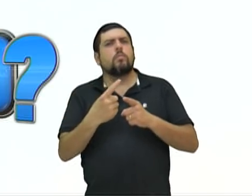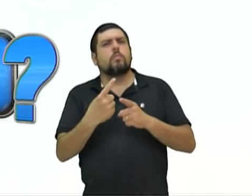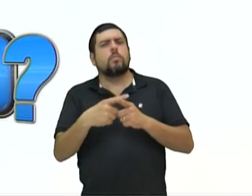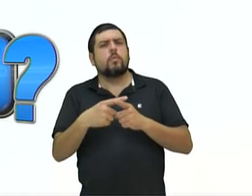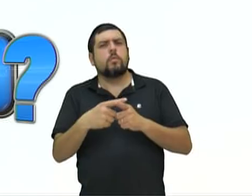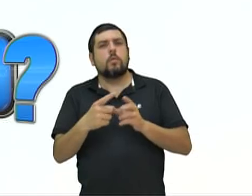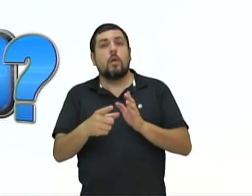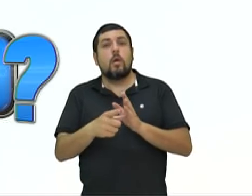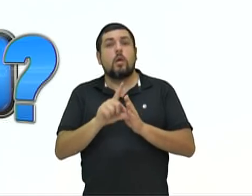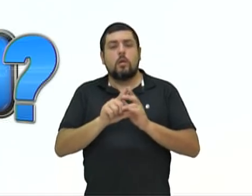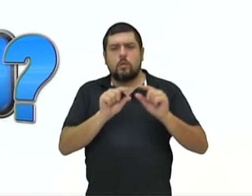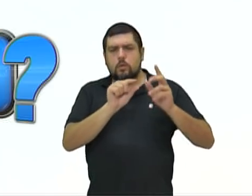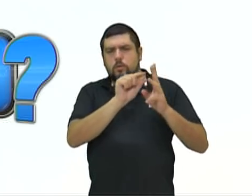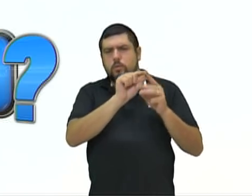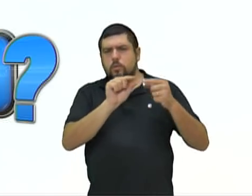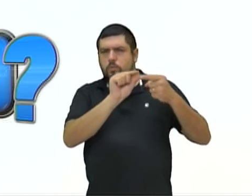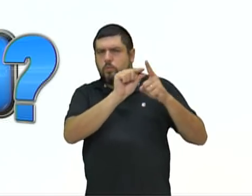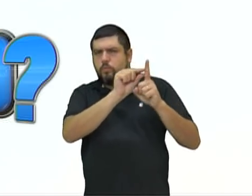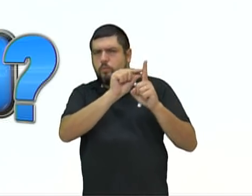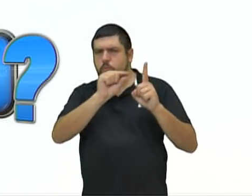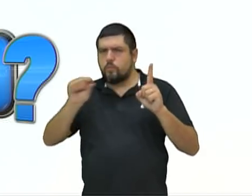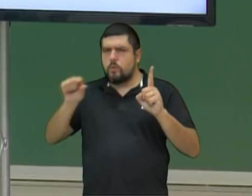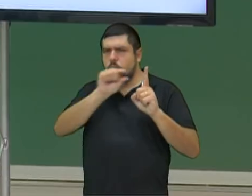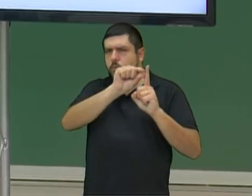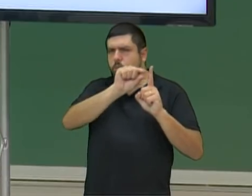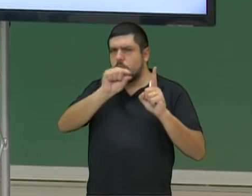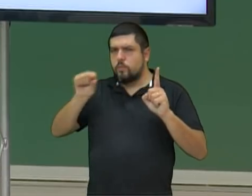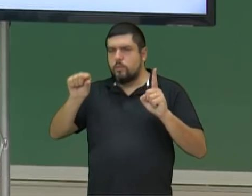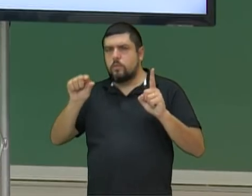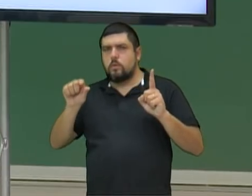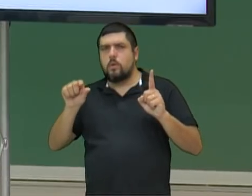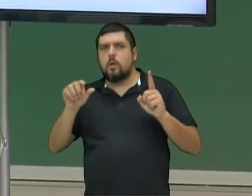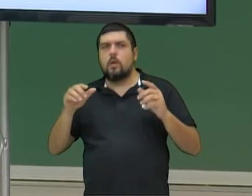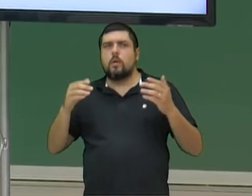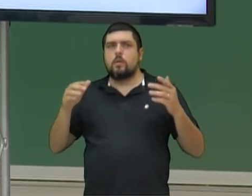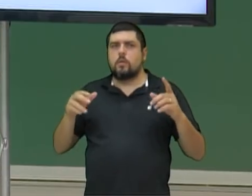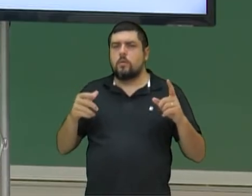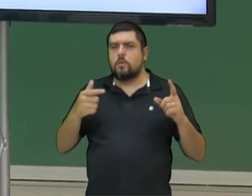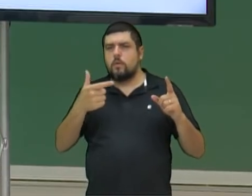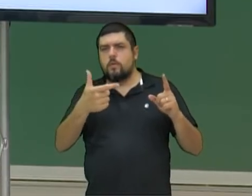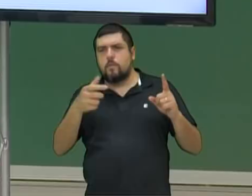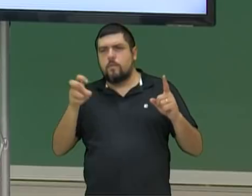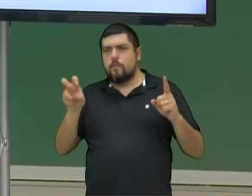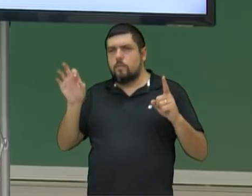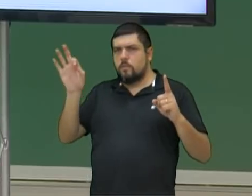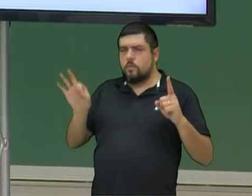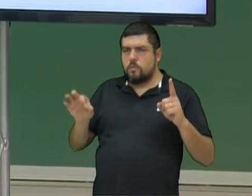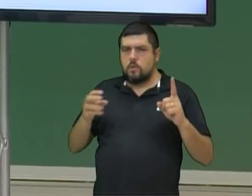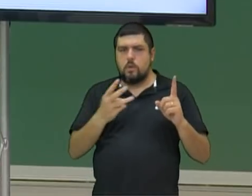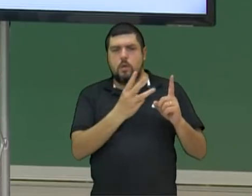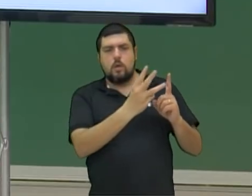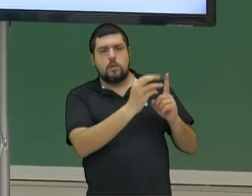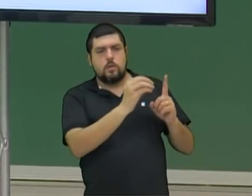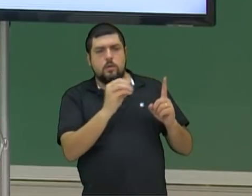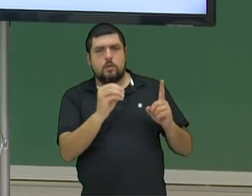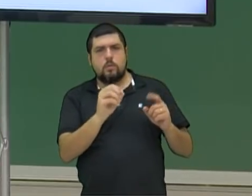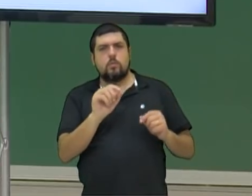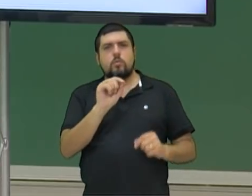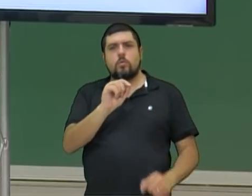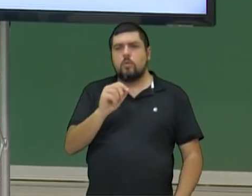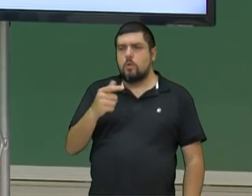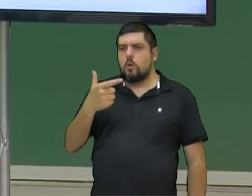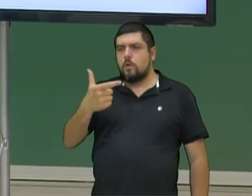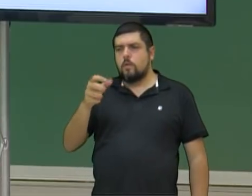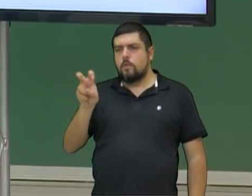lá no meu gráfico, tá bom? Eu tenho ali no gráfico que está representando ali os 25% que são o pessoal, que são quem?